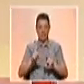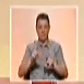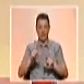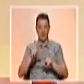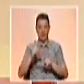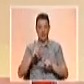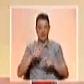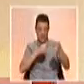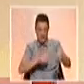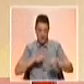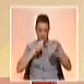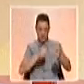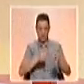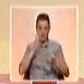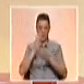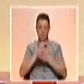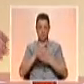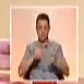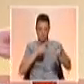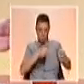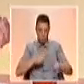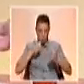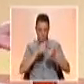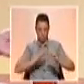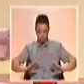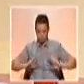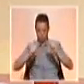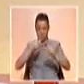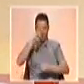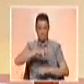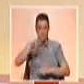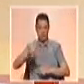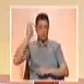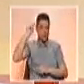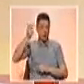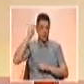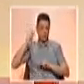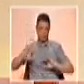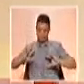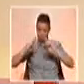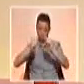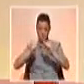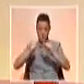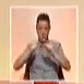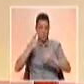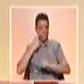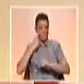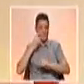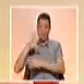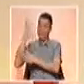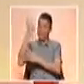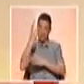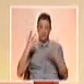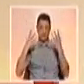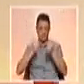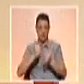estamos inclusivamente a utilizar culturas que evoluíram durante milhões de anos para conseguirem sobreviver num ambiente com pouca água.